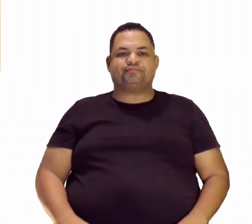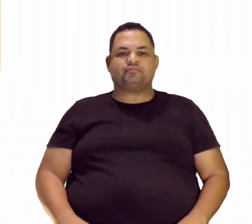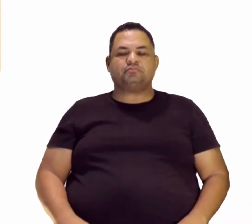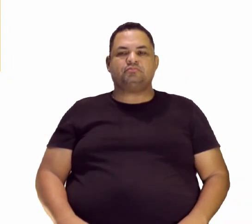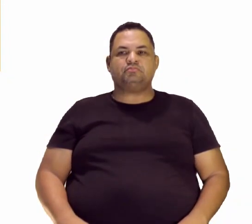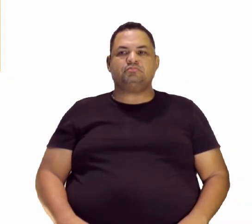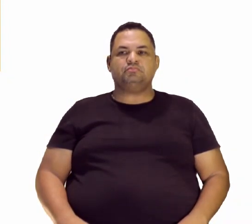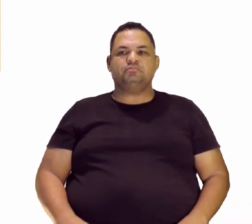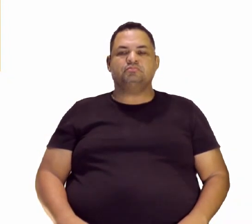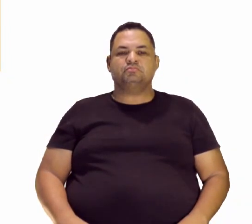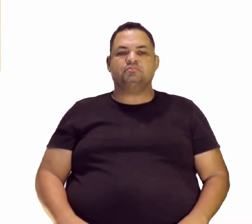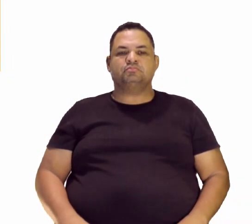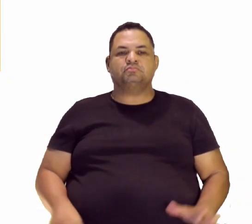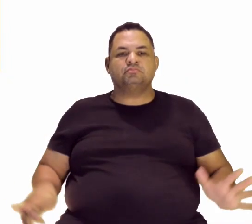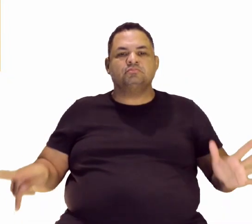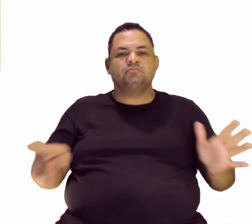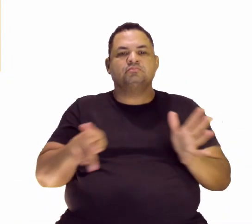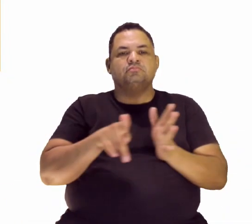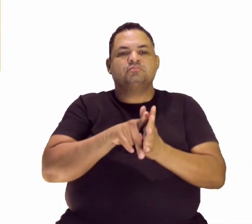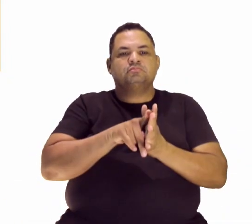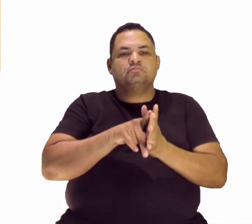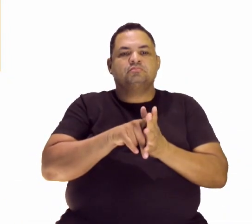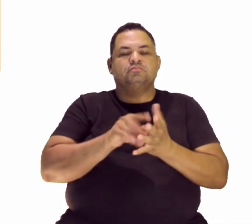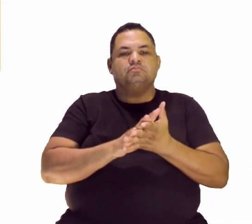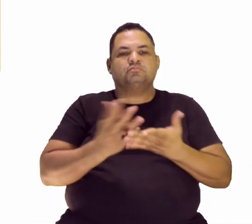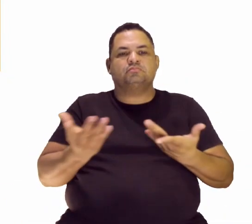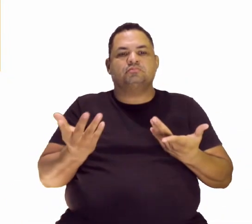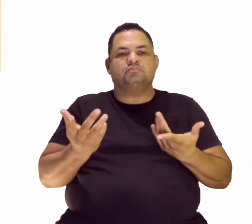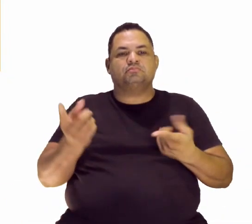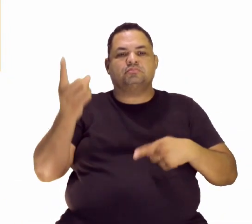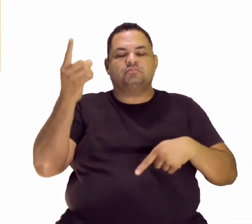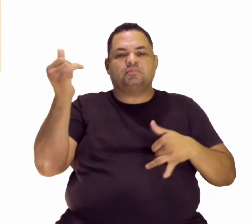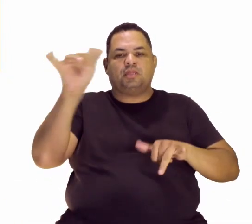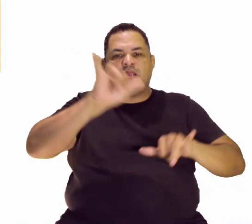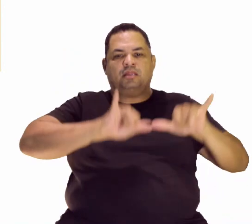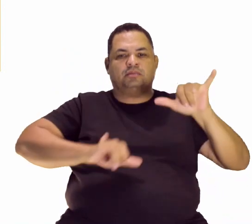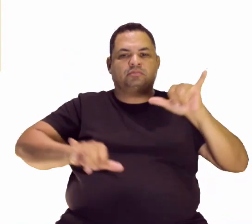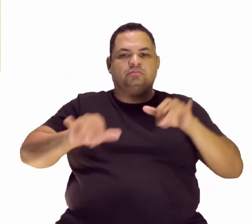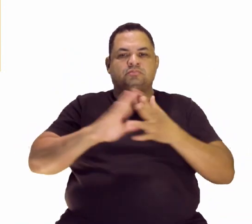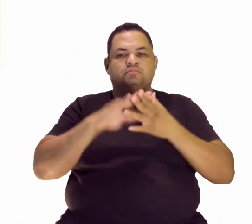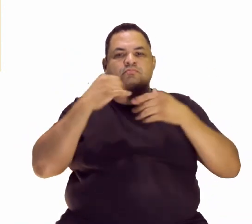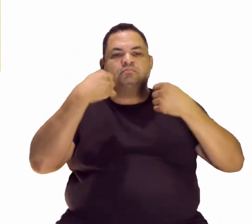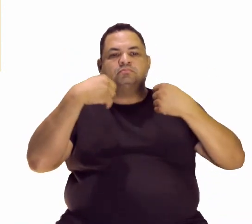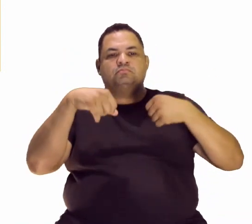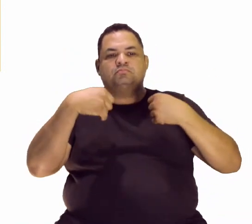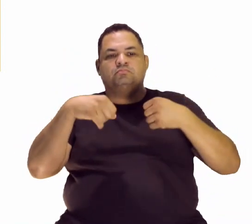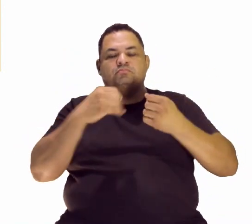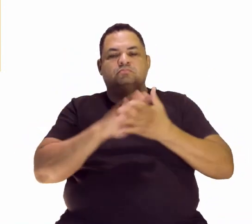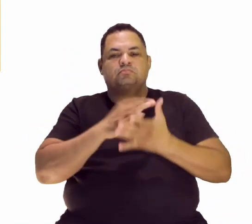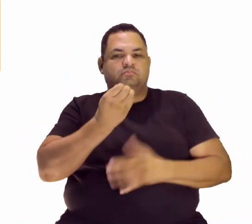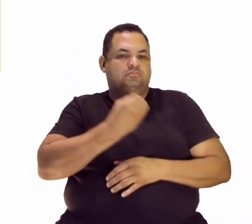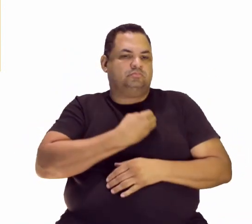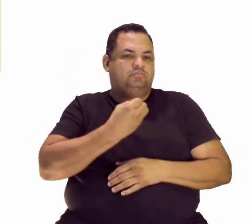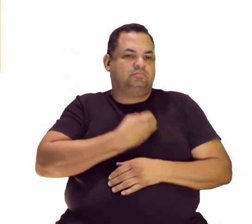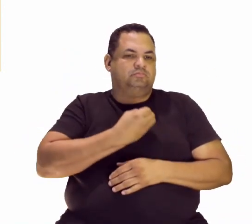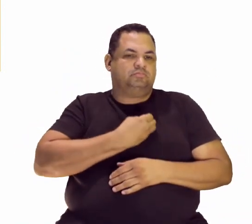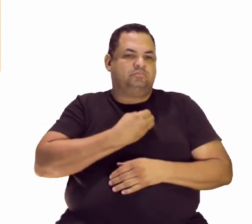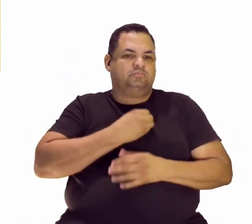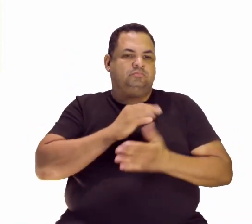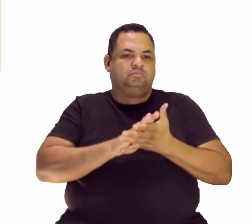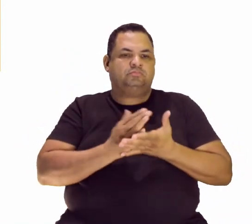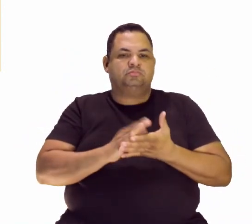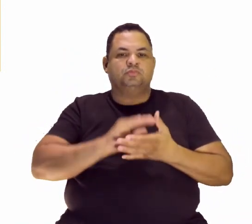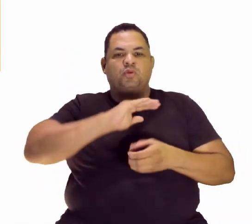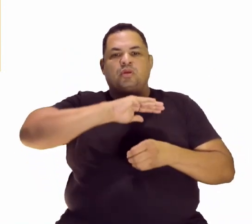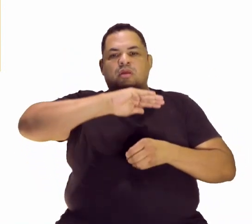sendo, as propriedades químicas dependem do número de elétrons na camada